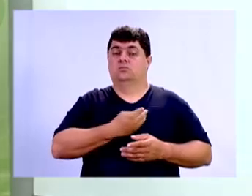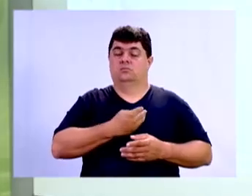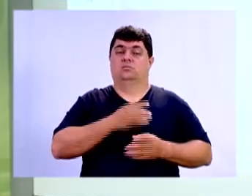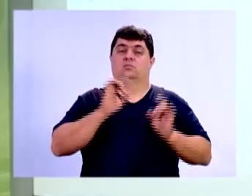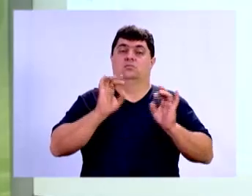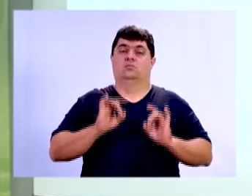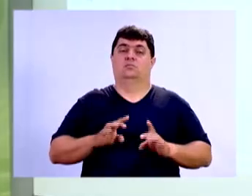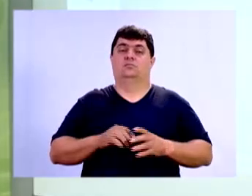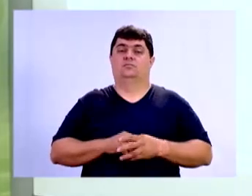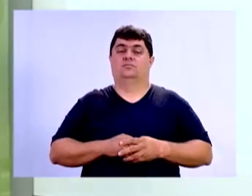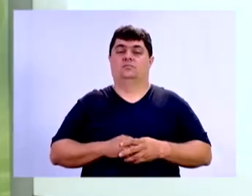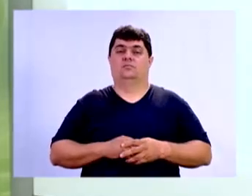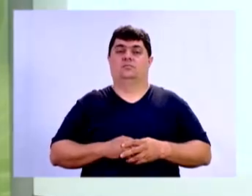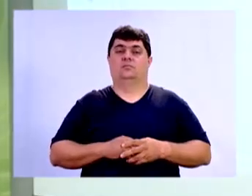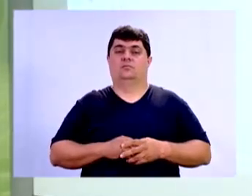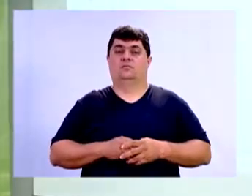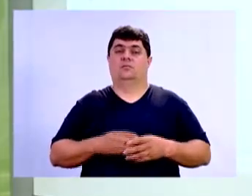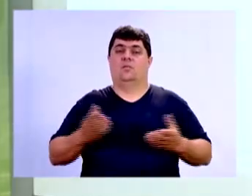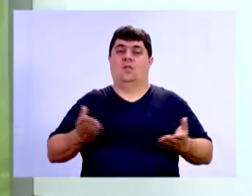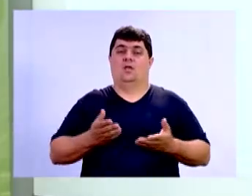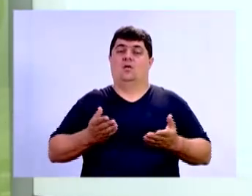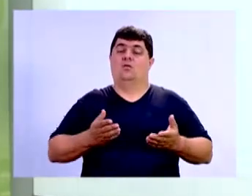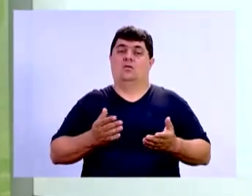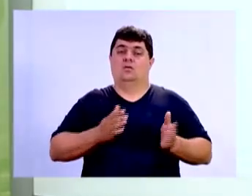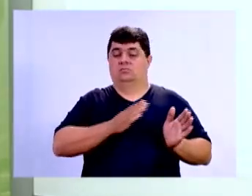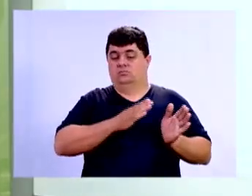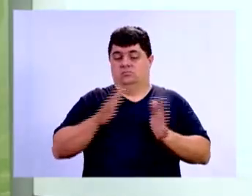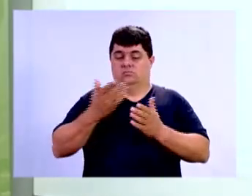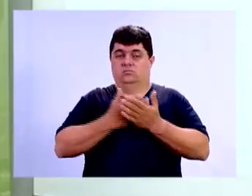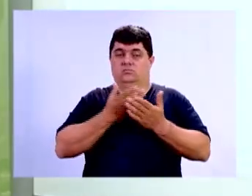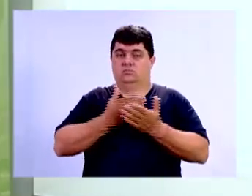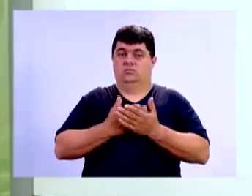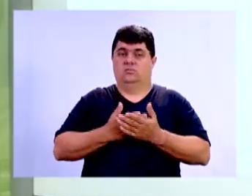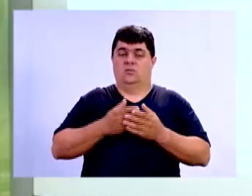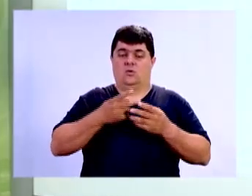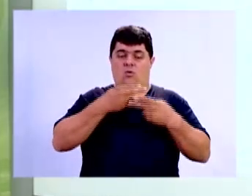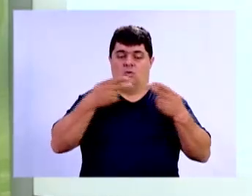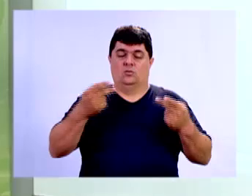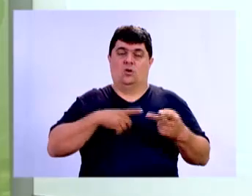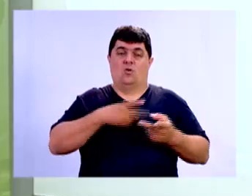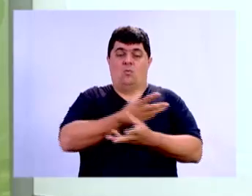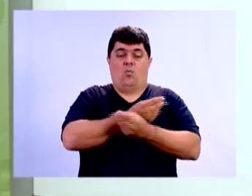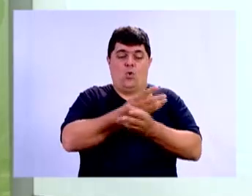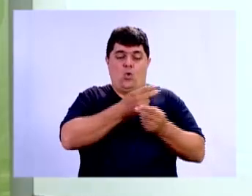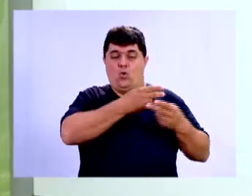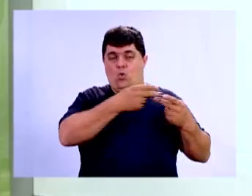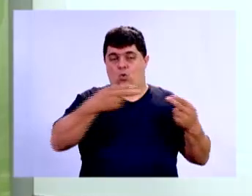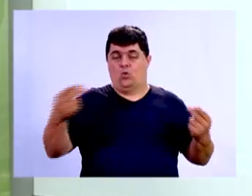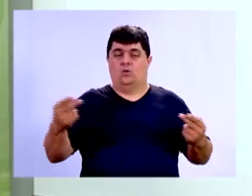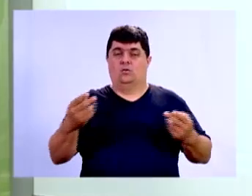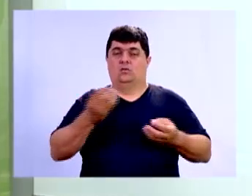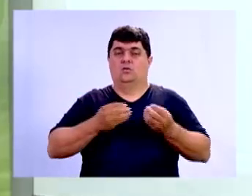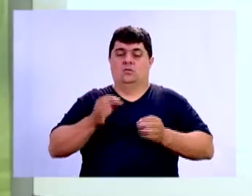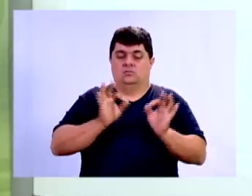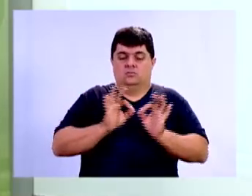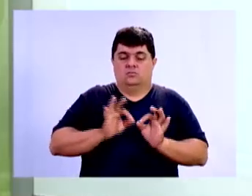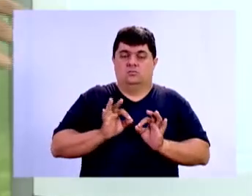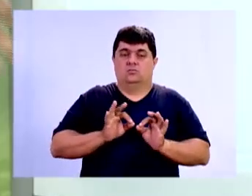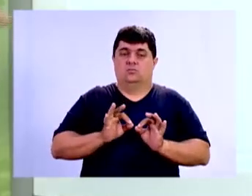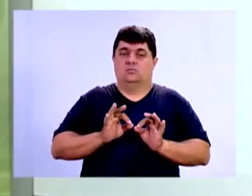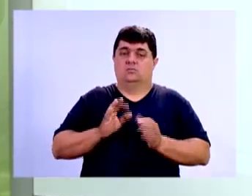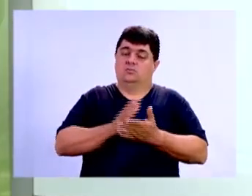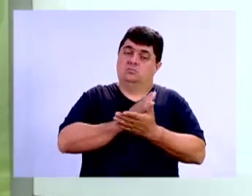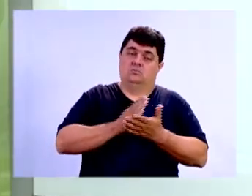específico. A questão agora nós estamos, a partir dessa aula, nós estamos trabalhando não com objeto, com vários objetos. Agora, como é que eles estão organizados?